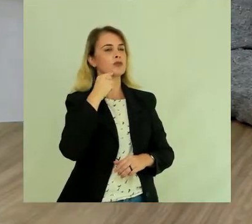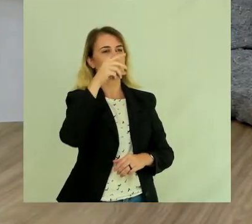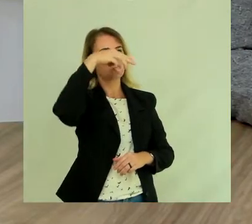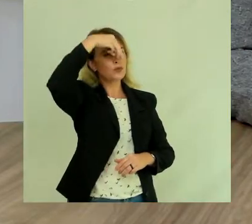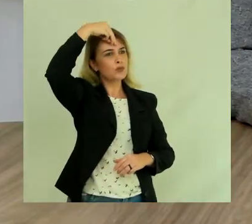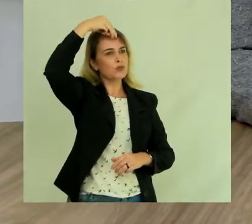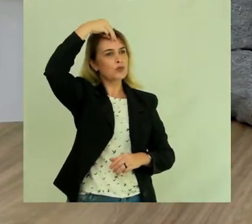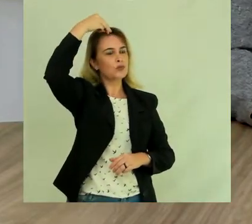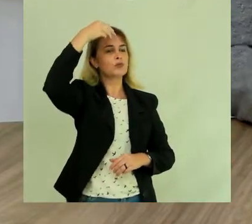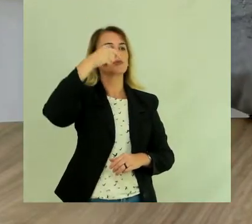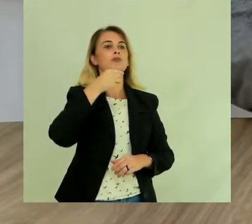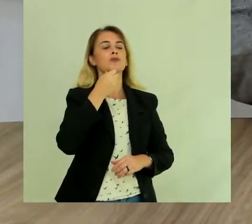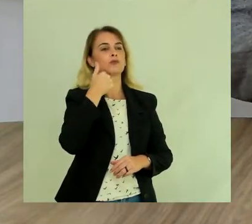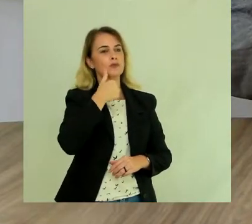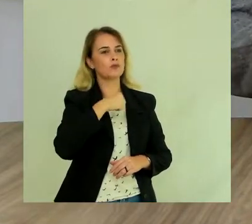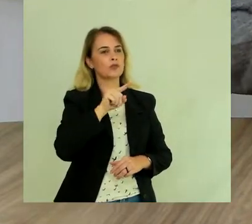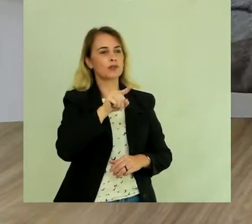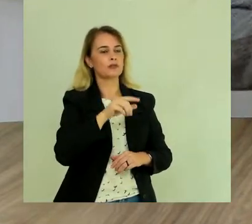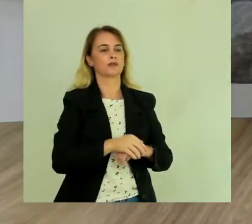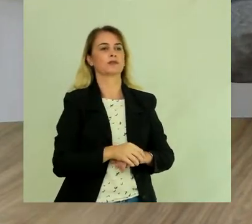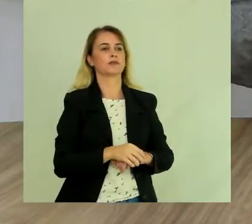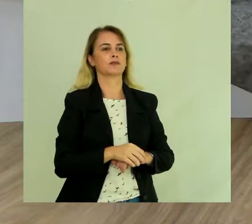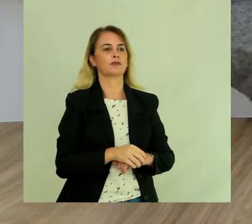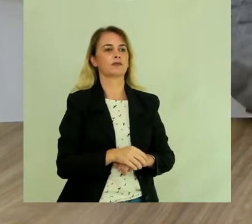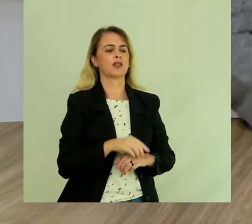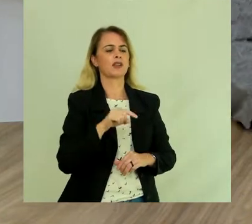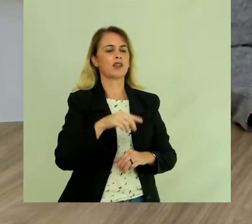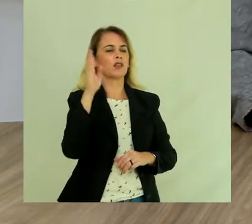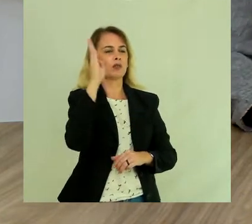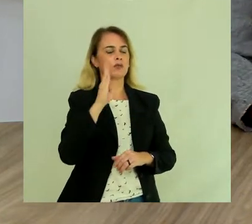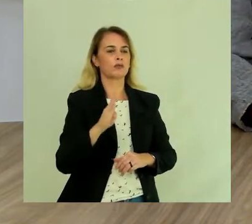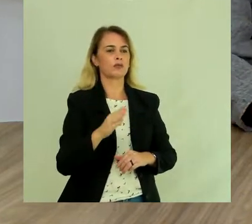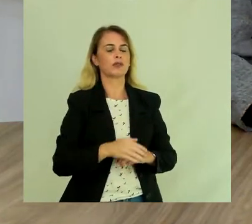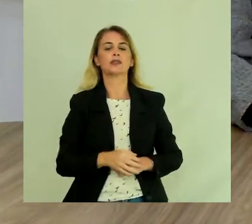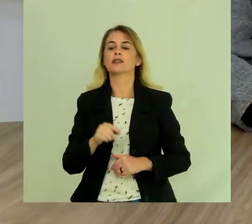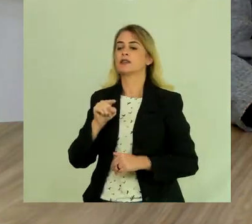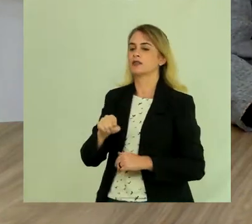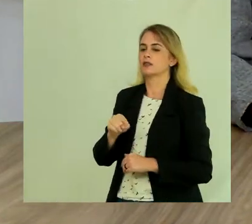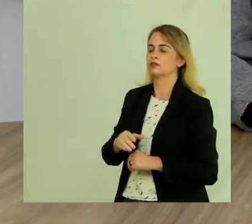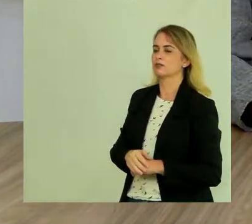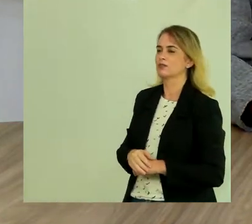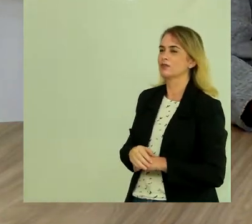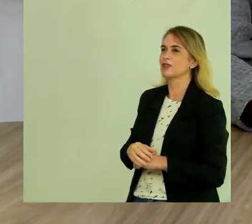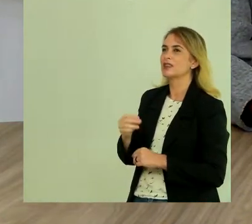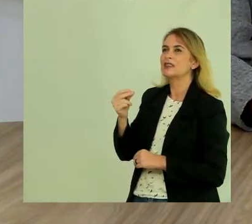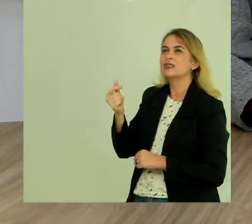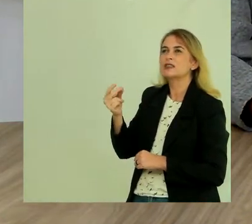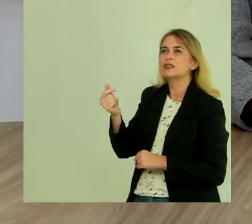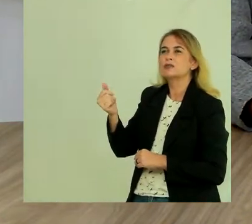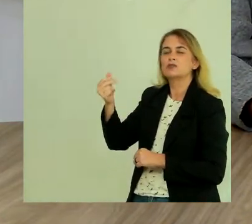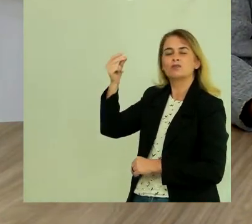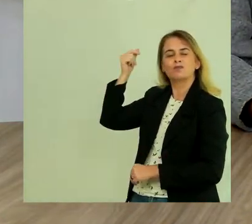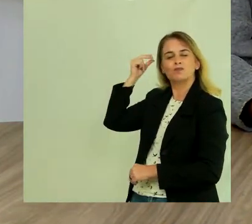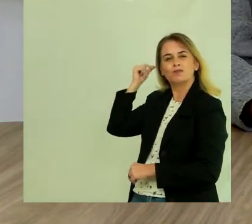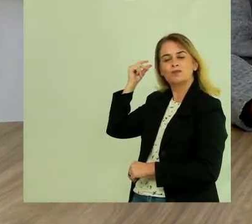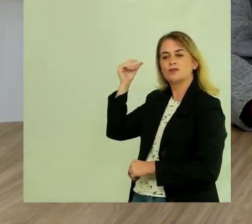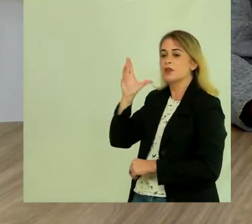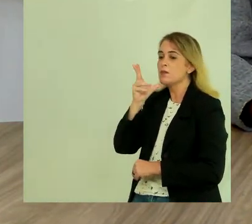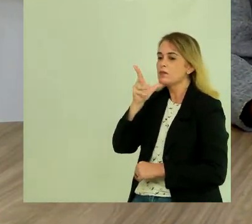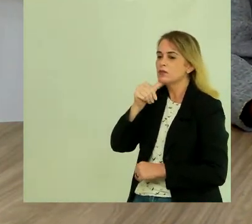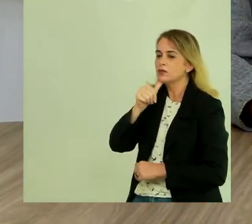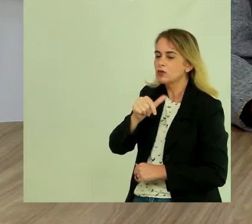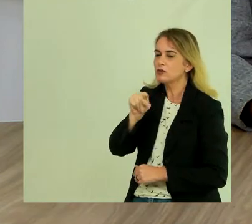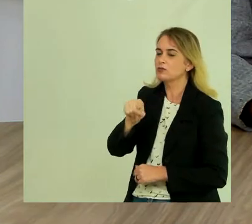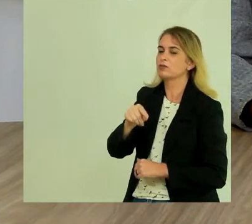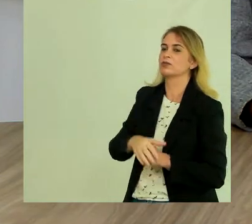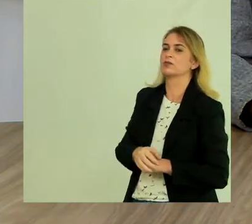país. Agora, demorou um pouco aí para ser reconhecida, né? Sim,